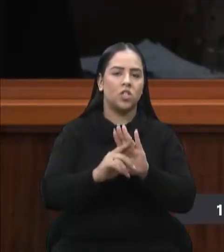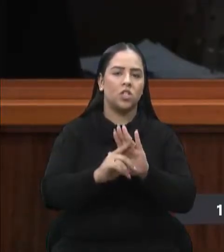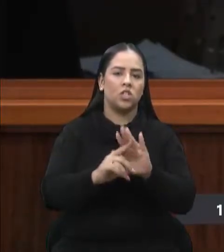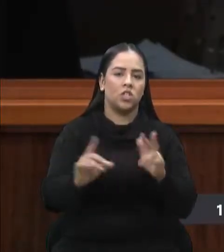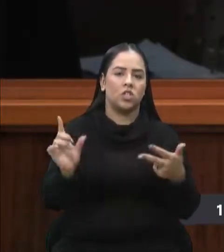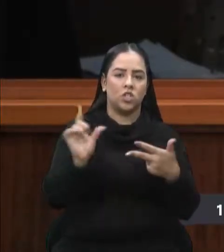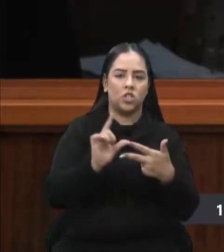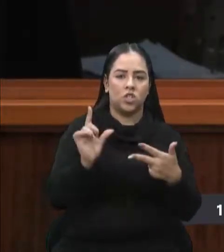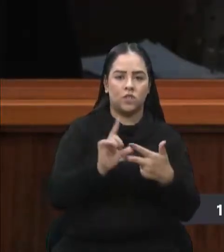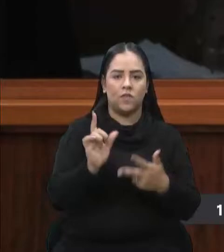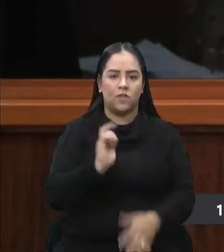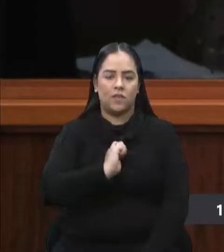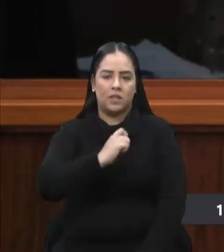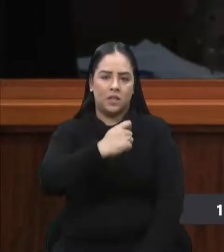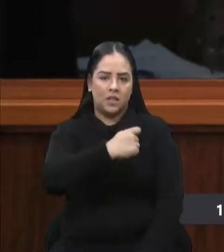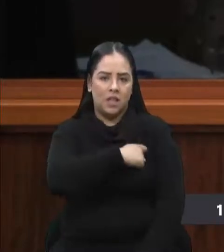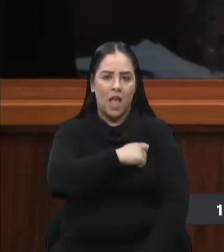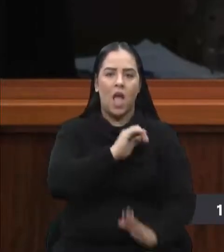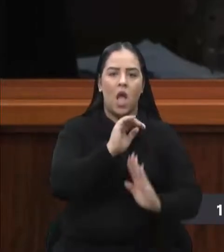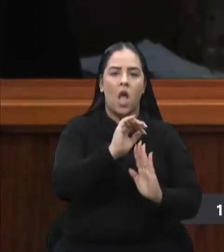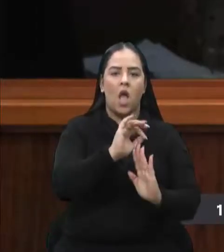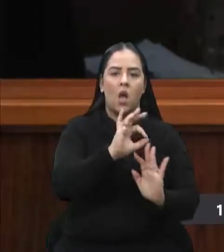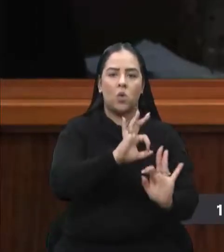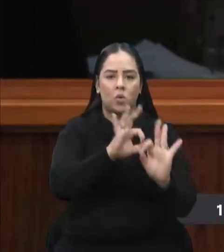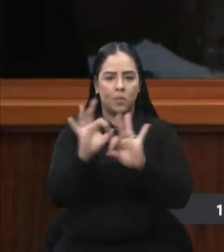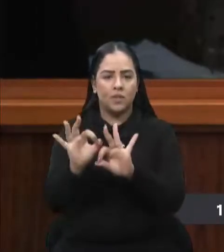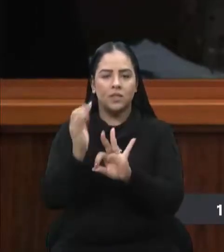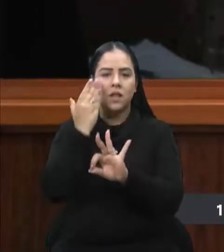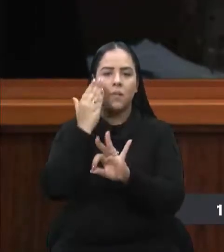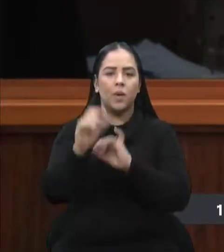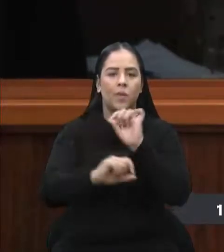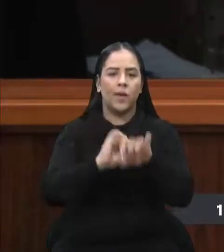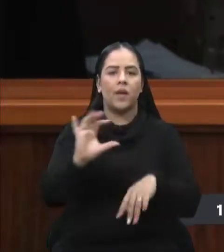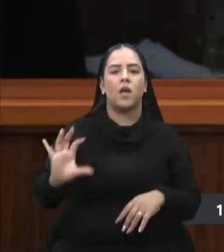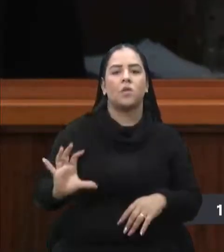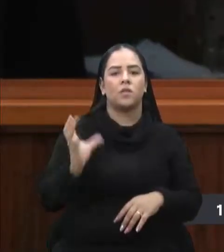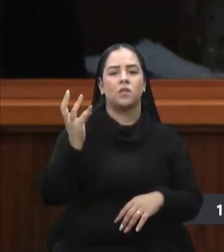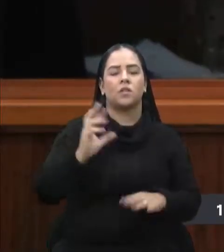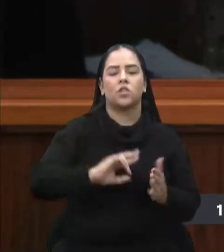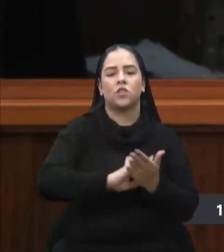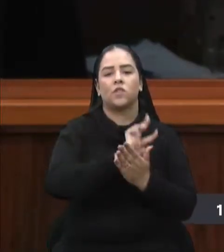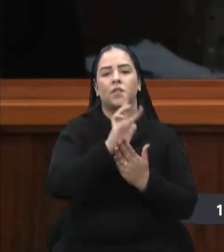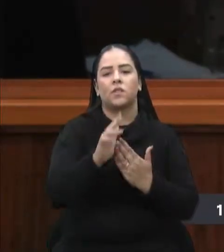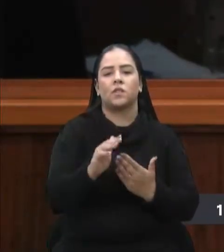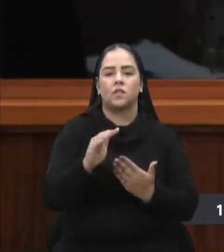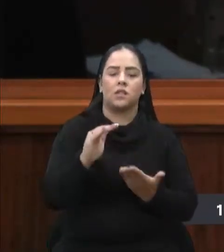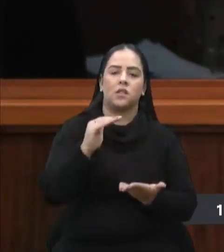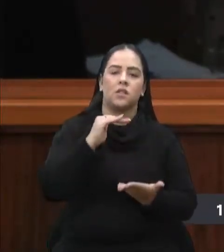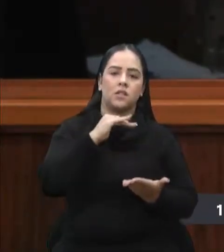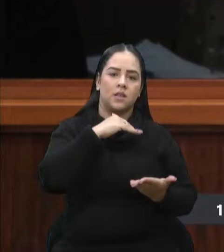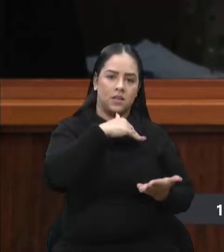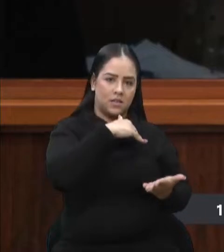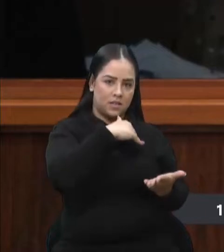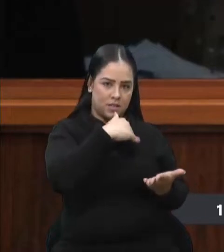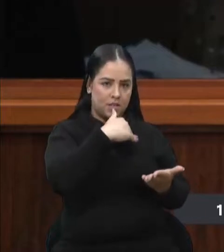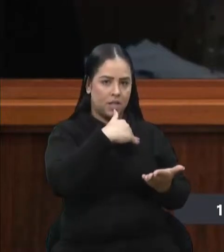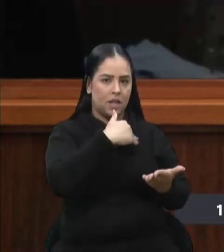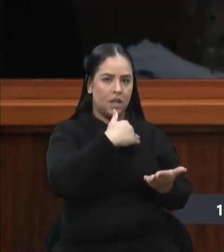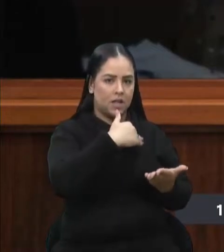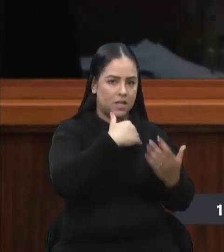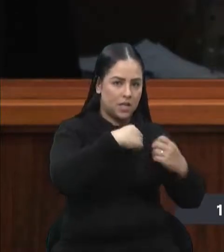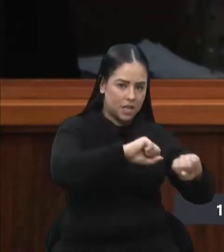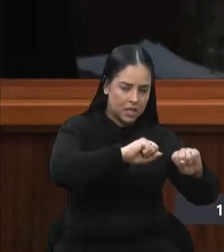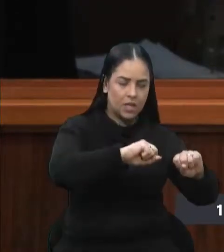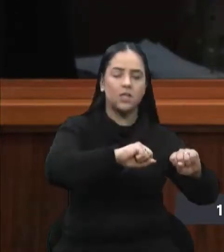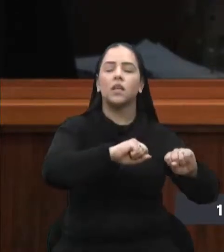fiscalizar, que é acompanhar, que é conhecer o que está acontecendo nas diversas secretarias e nos diversos órgãos do Poder Executivo. Esta